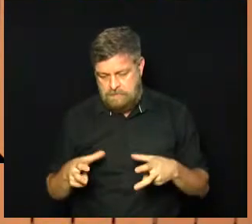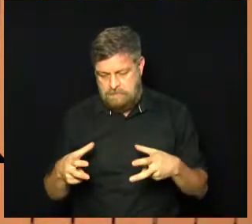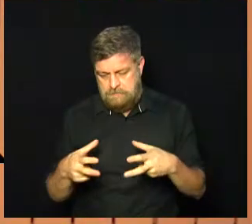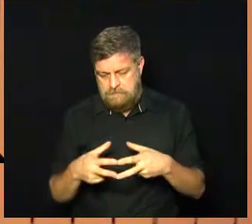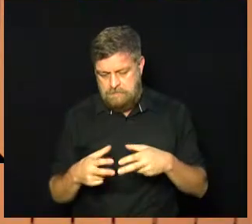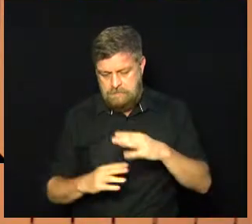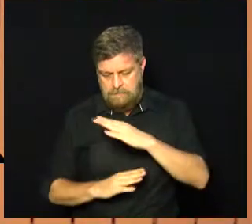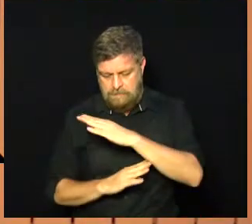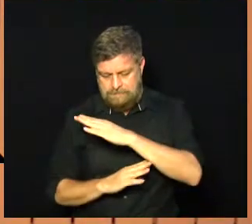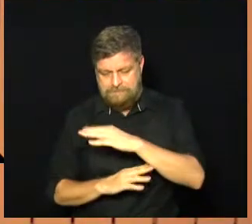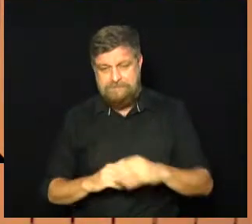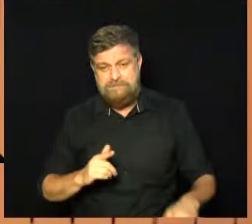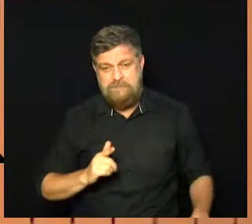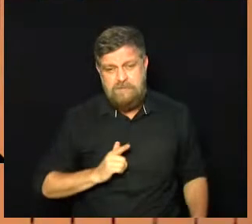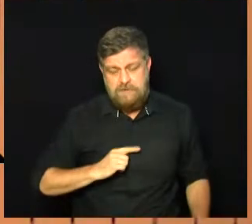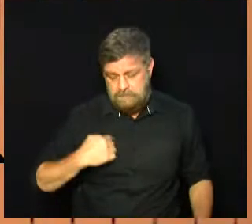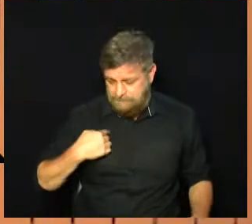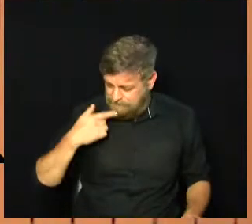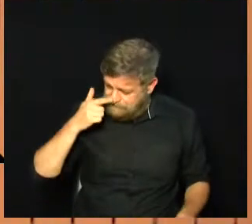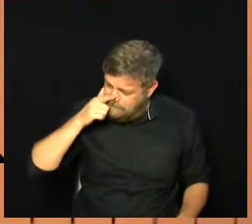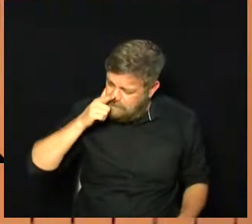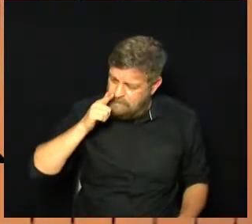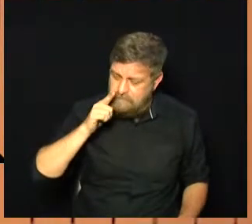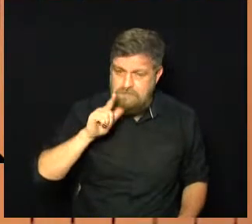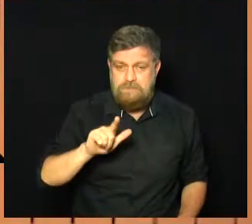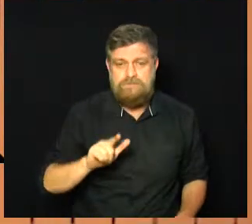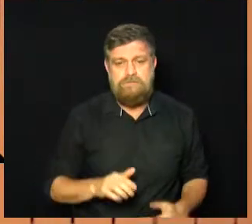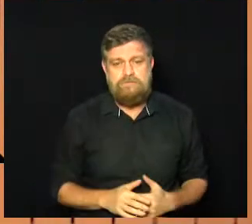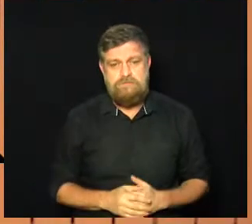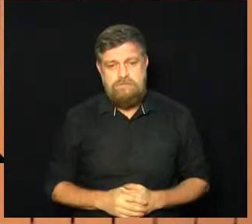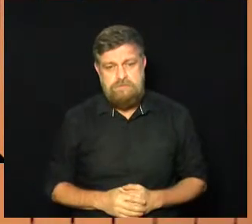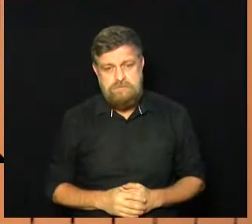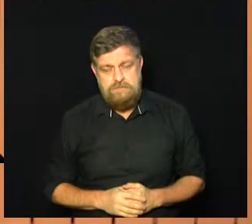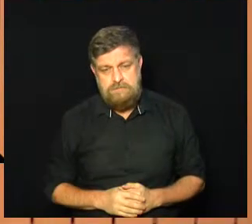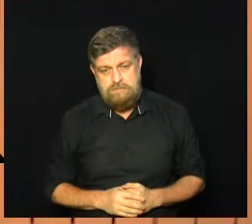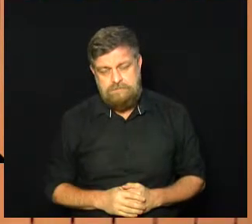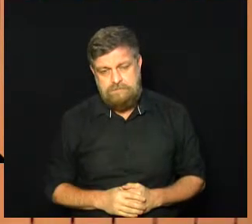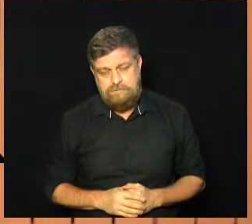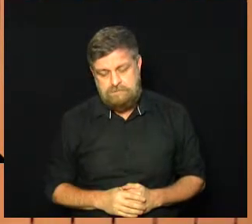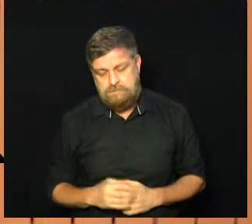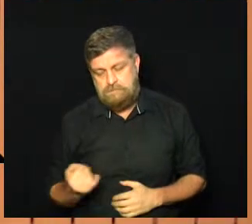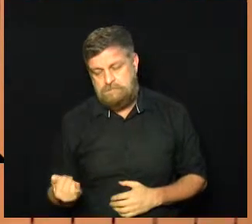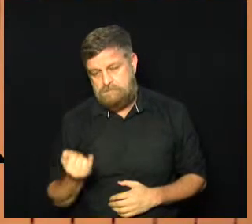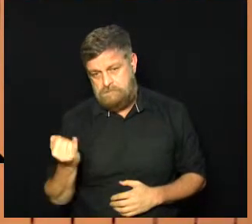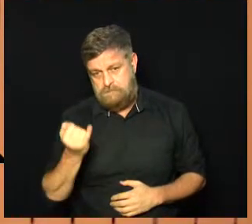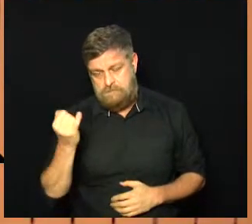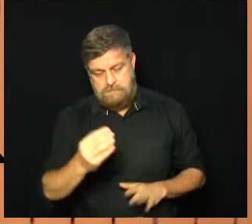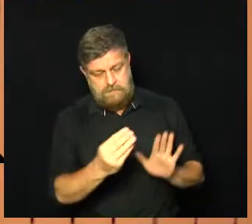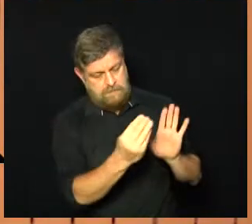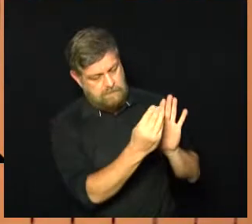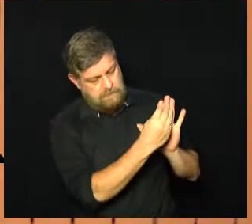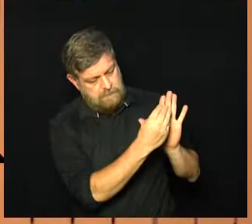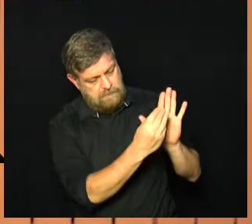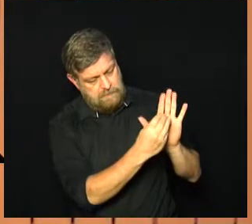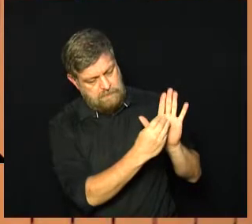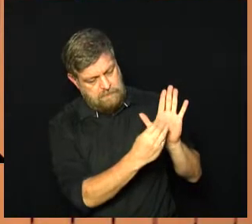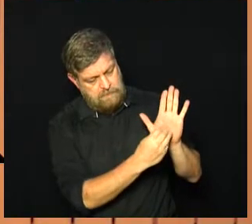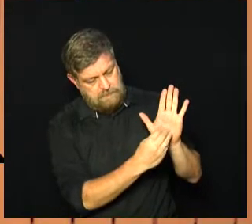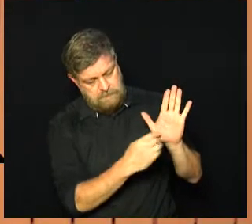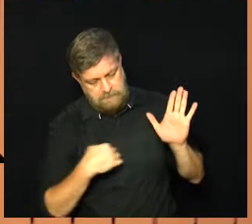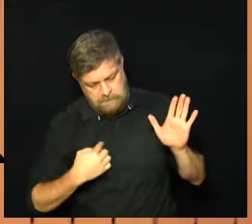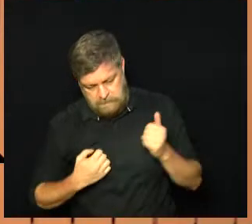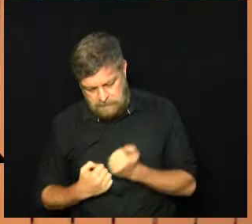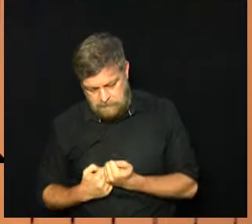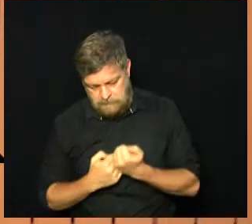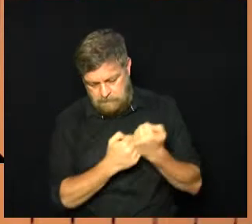que a gente consiga, que a gente considera importante de serem apoiados também com